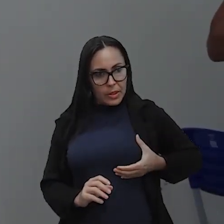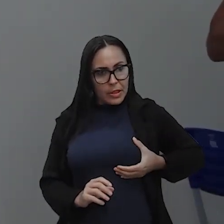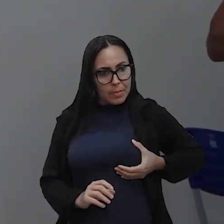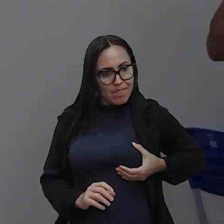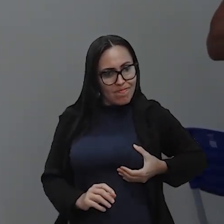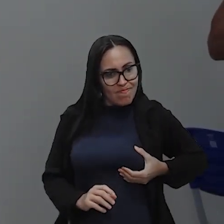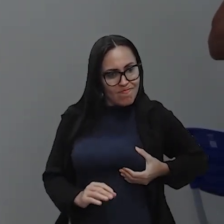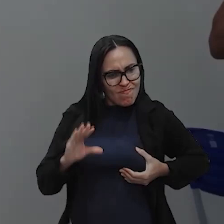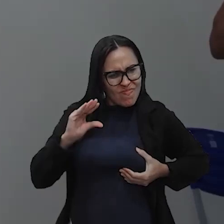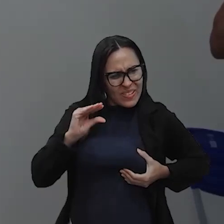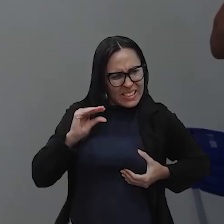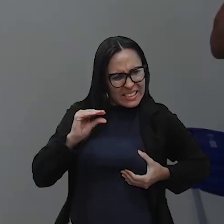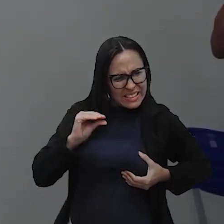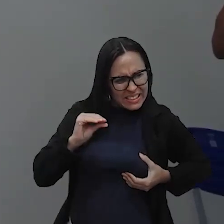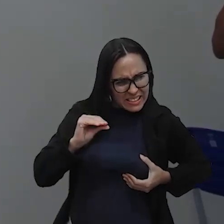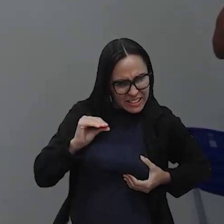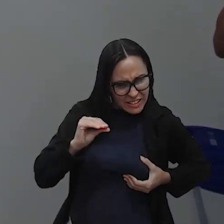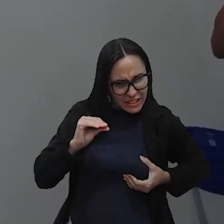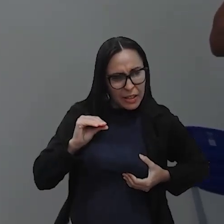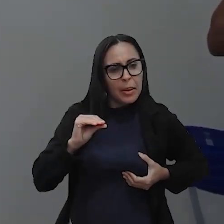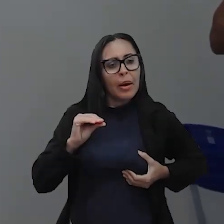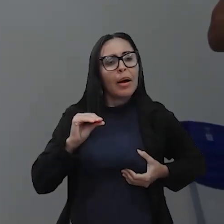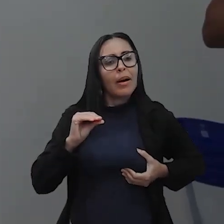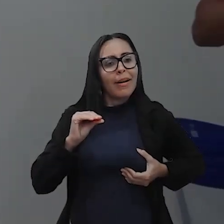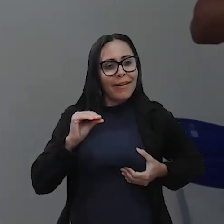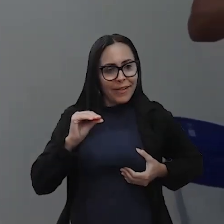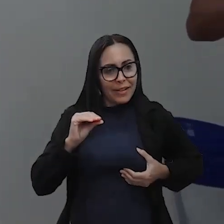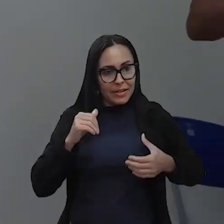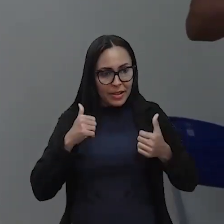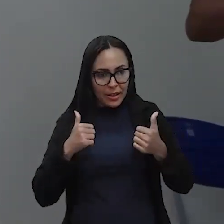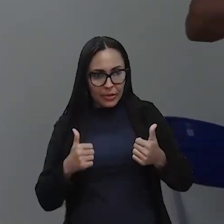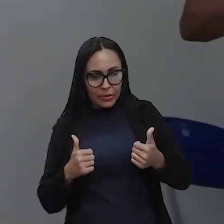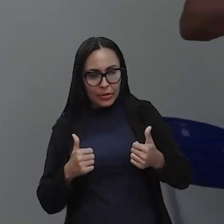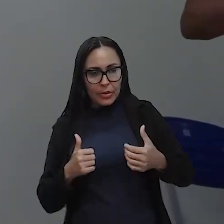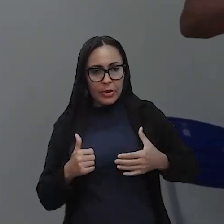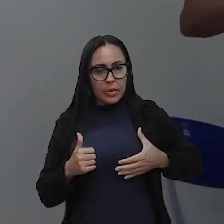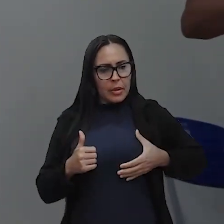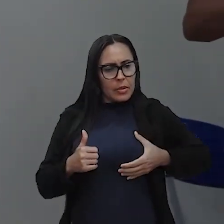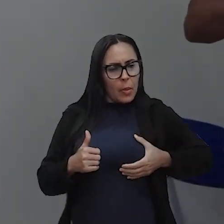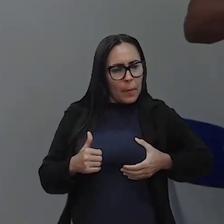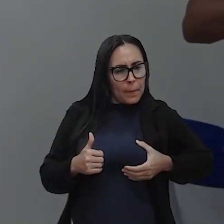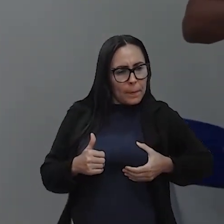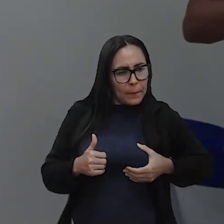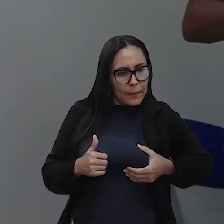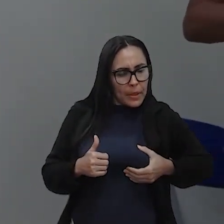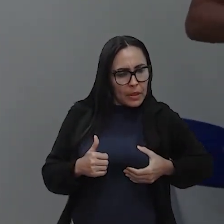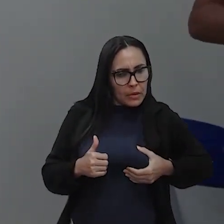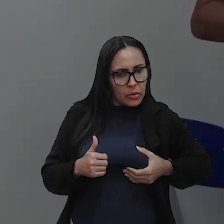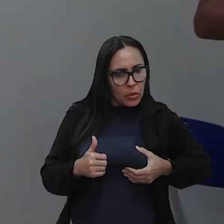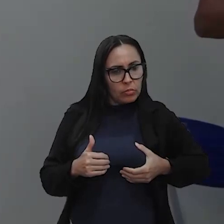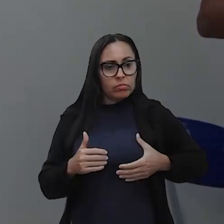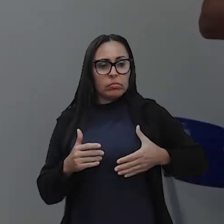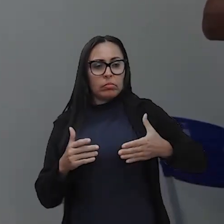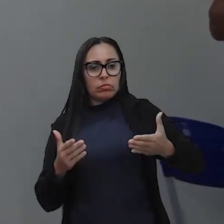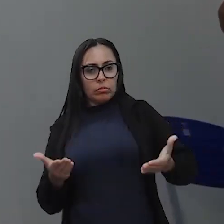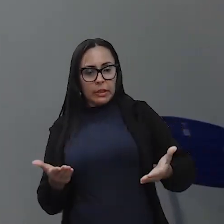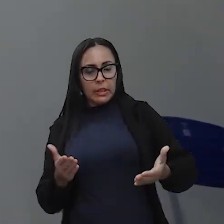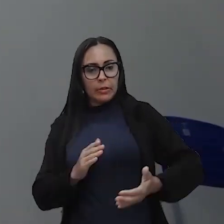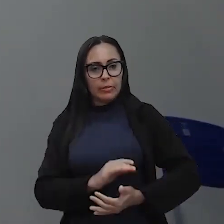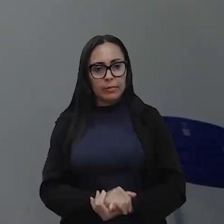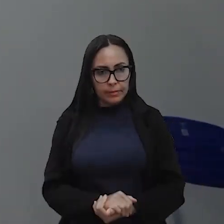ó, essa expressão, dá um beliscão, certo? Não é para doer, é uma leve compressão, ó, aqui, o Czinho e,